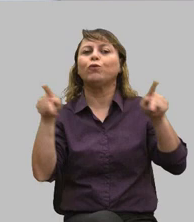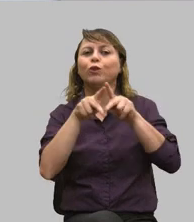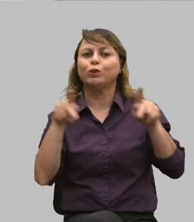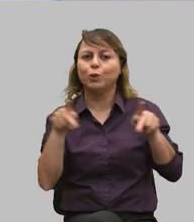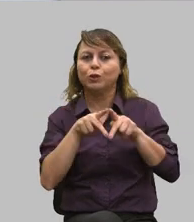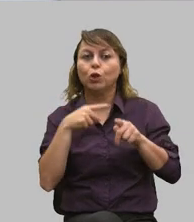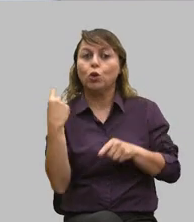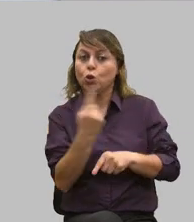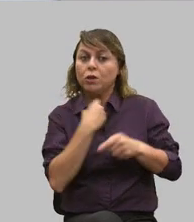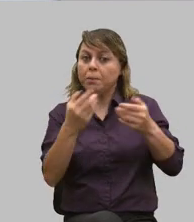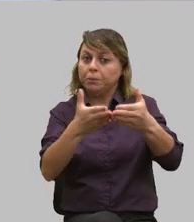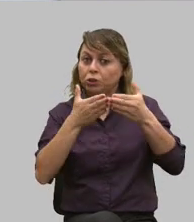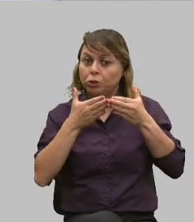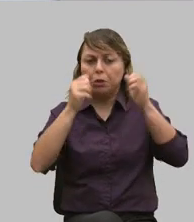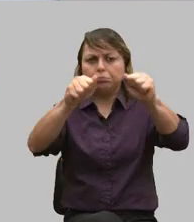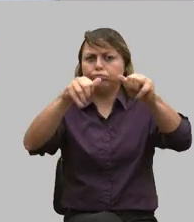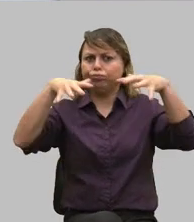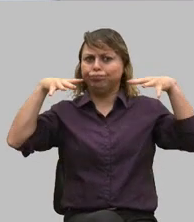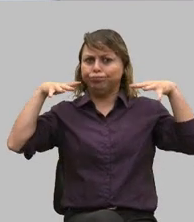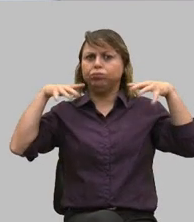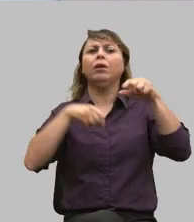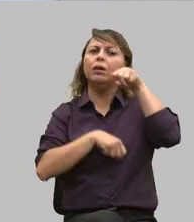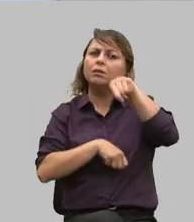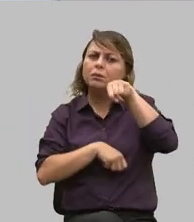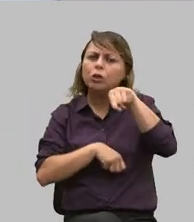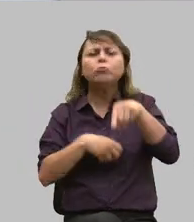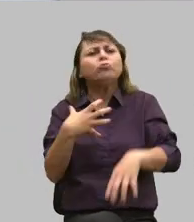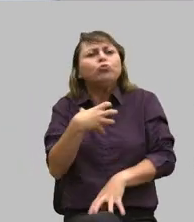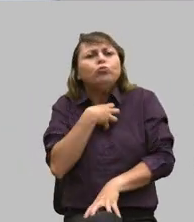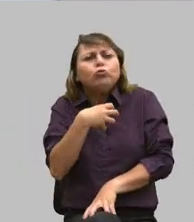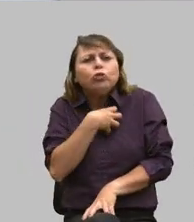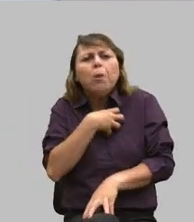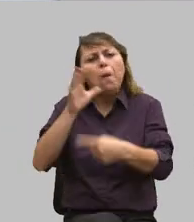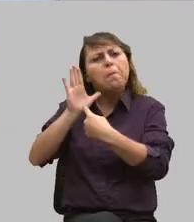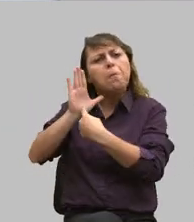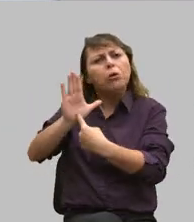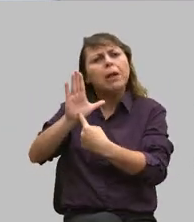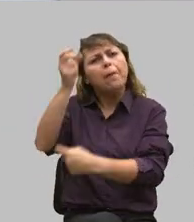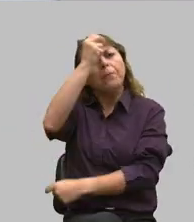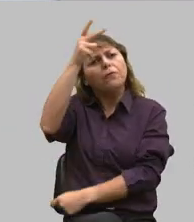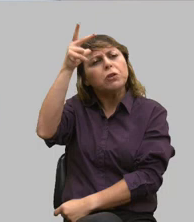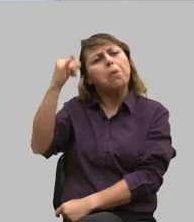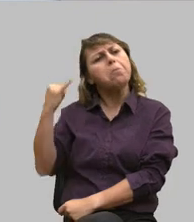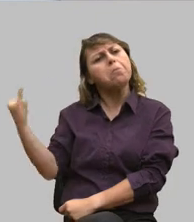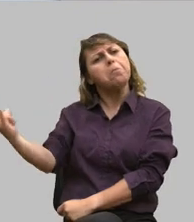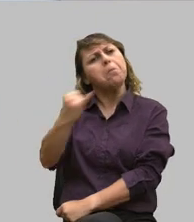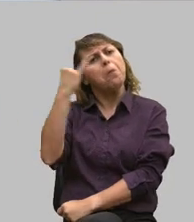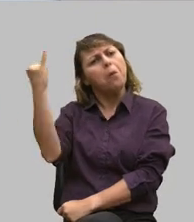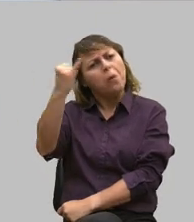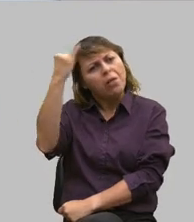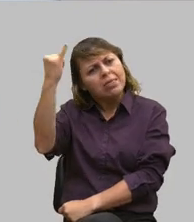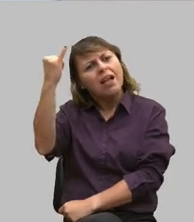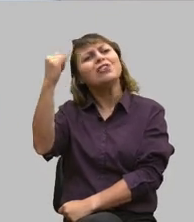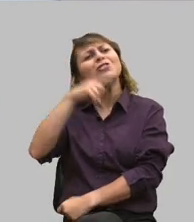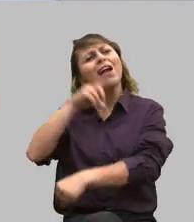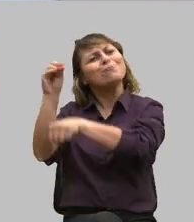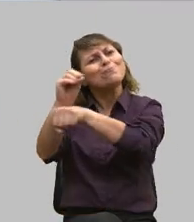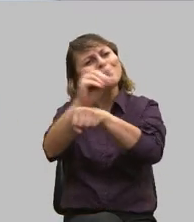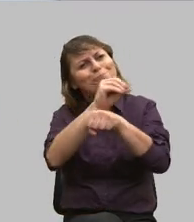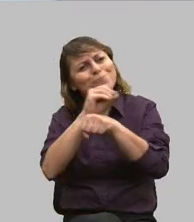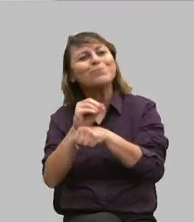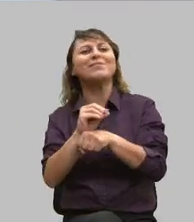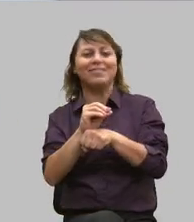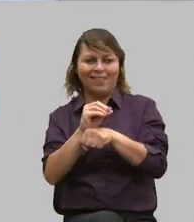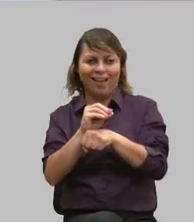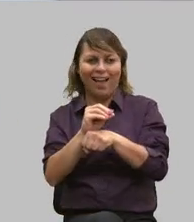nós pedimos essa audiência uma forma né de mostrar pros prefeitos a importância que é de cuidarmos né